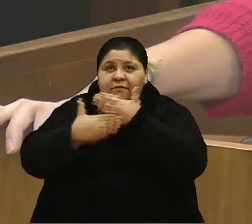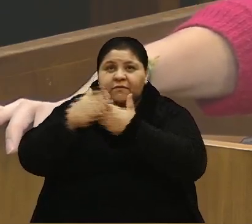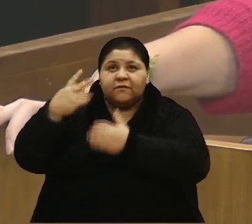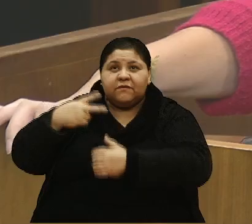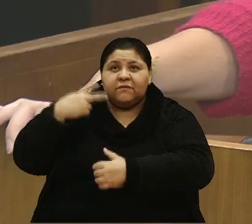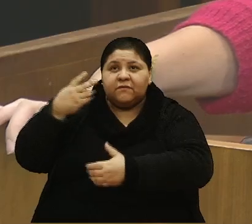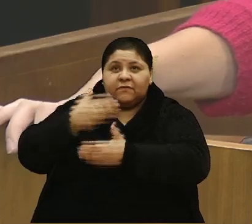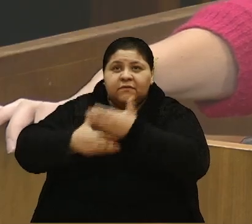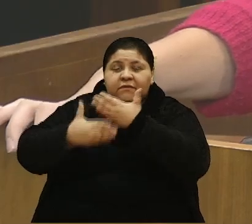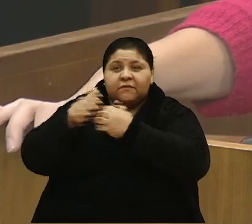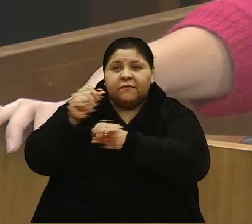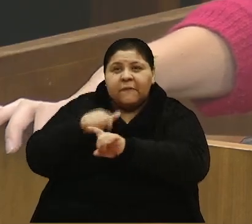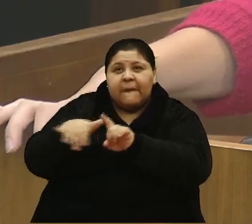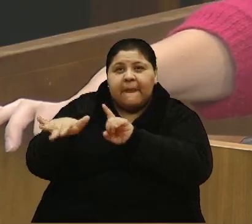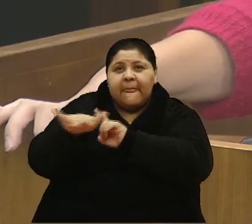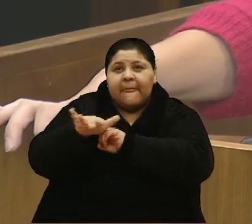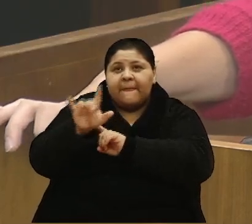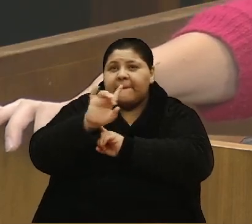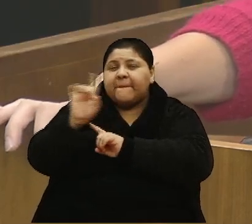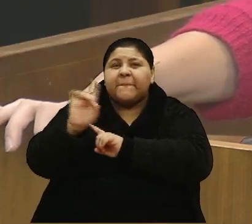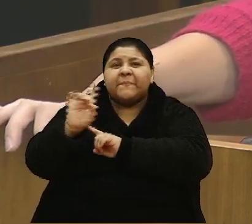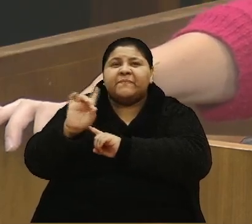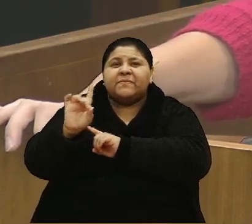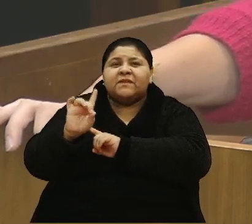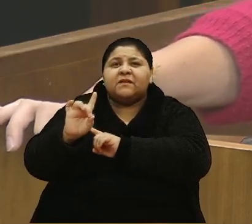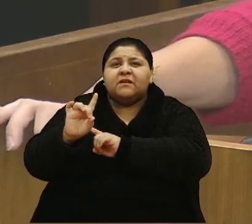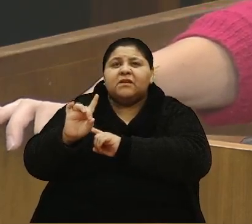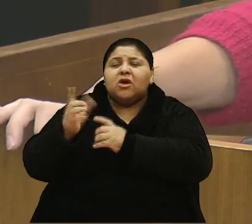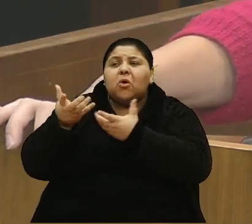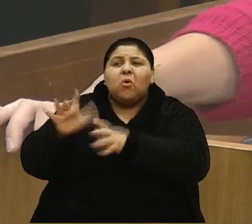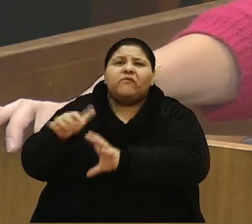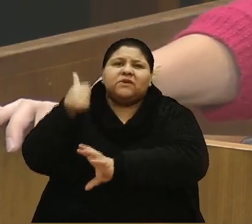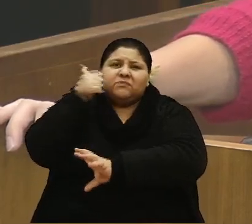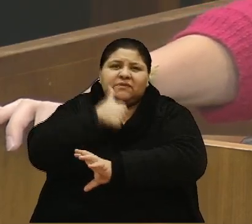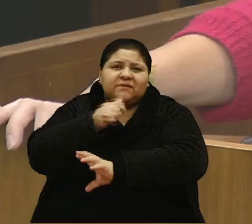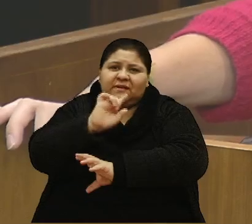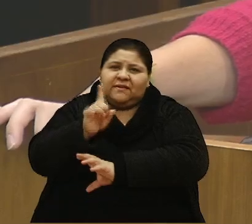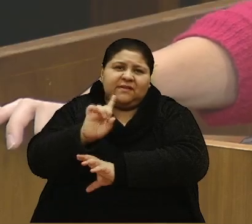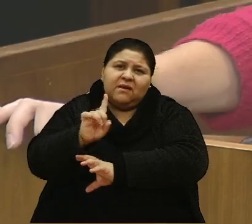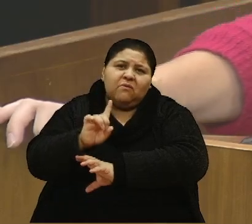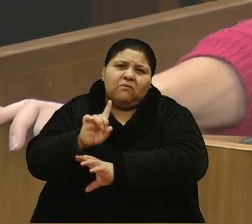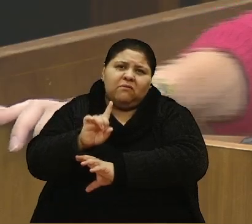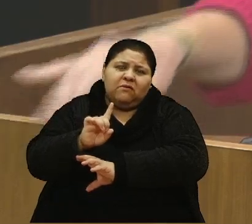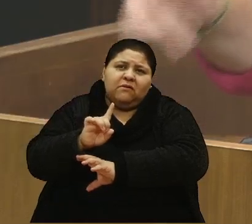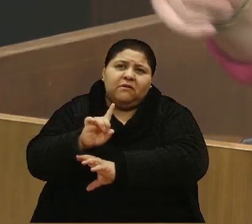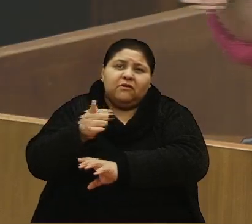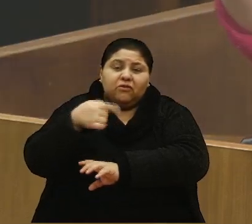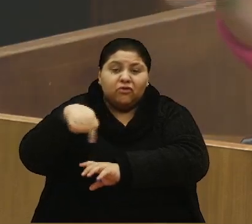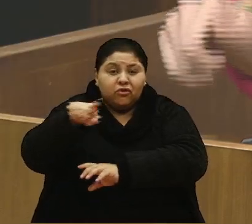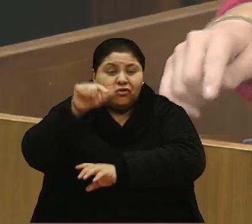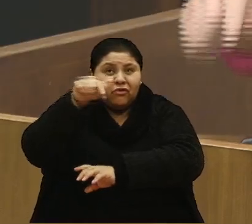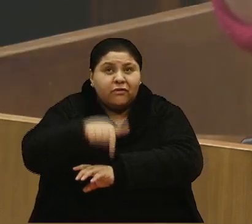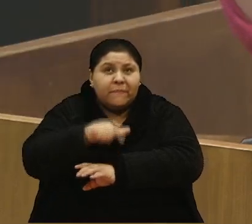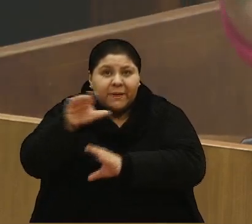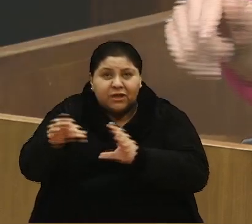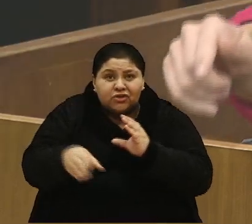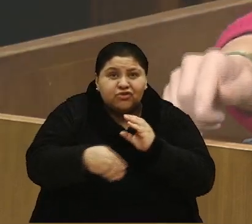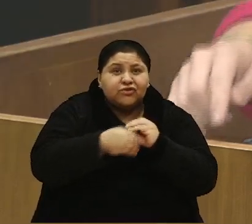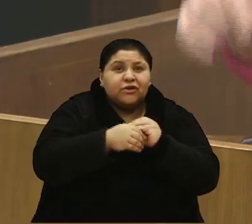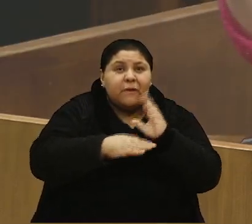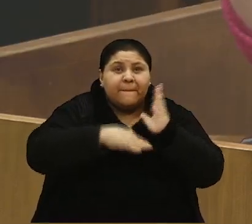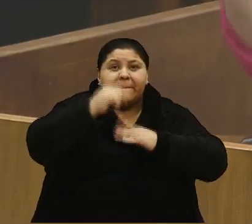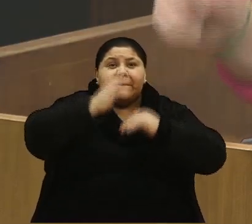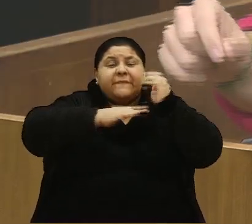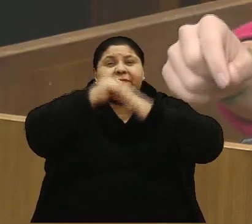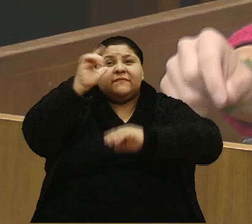e para toda a sociedade. Não sejam inimigo das mulheres. Não sejam inimigo das mulheres. Nós estamos aqui para somar, para construir.